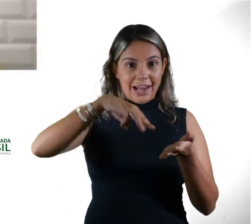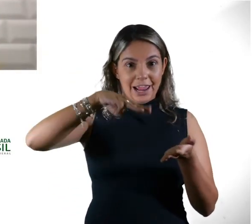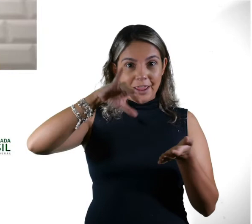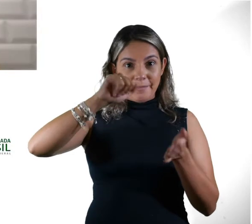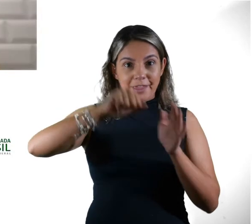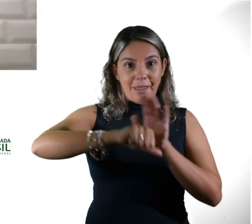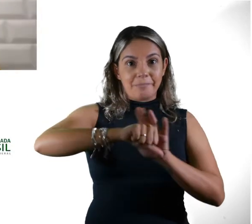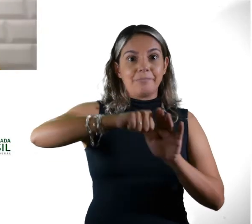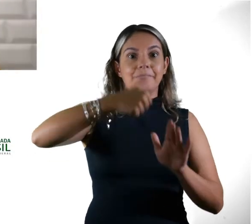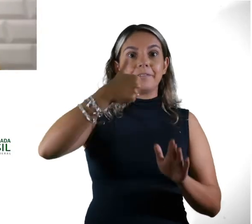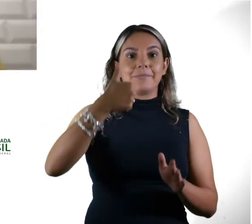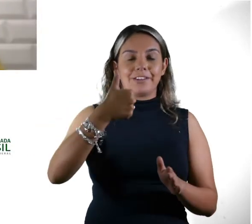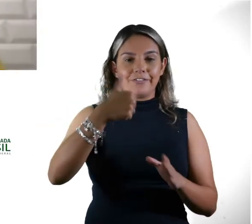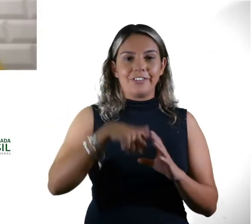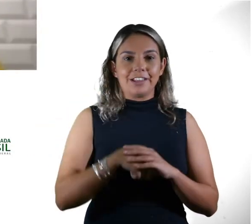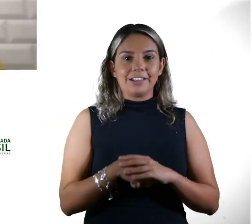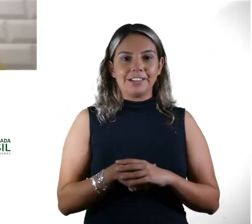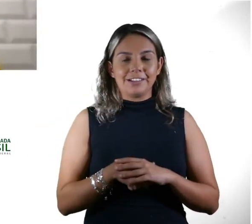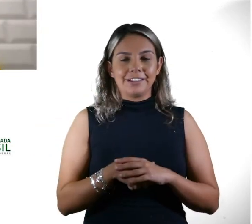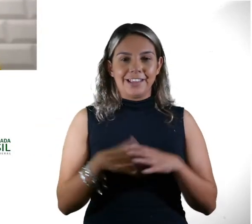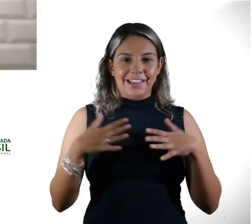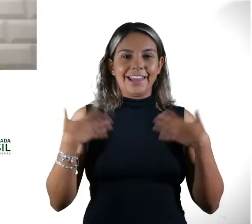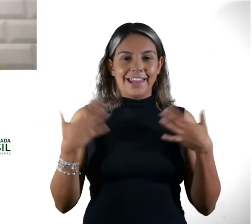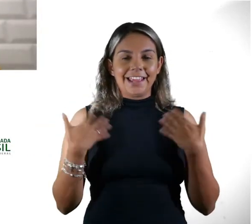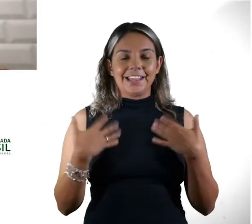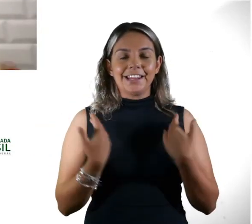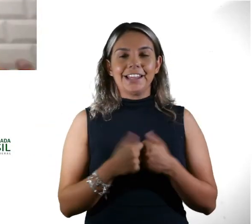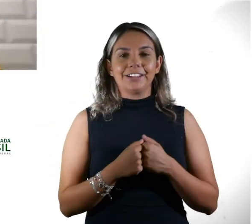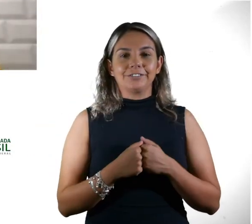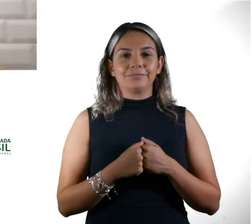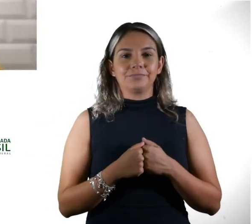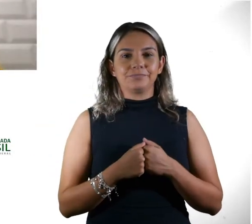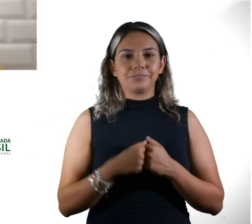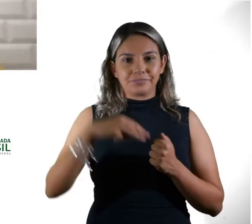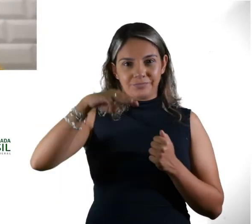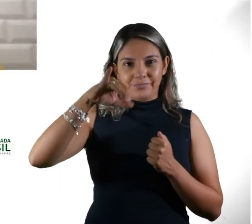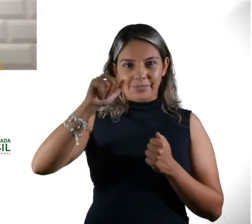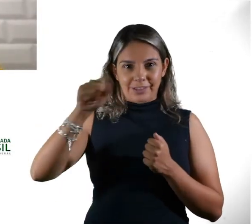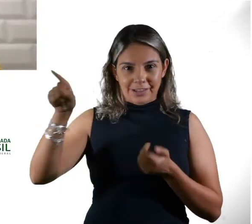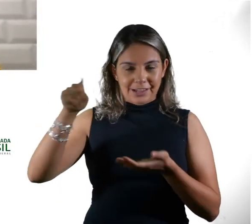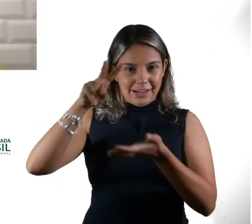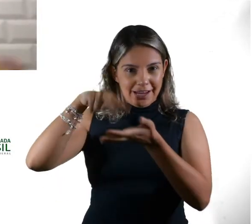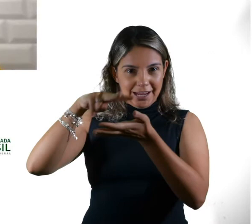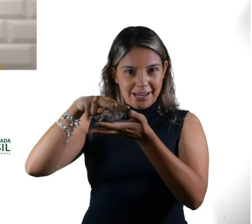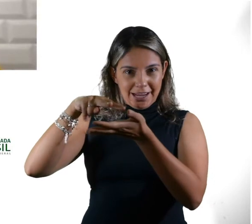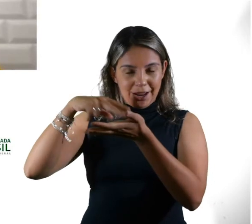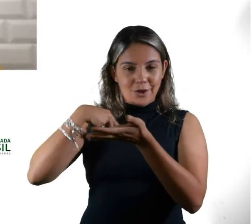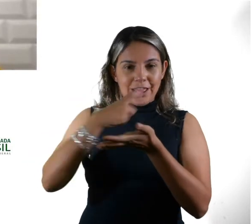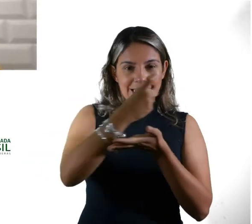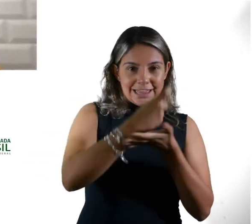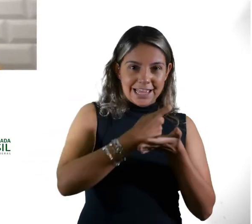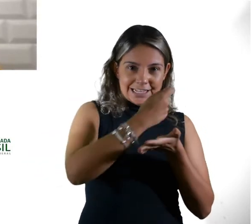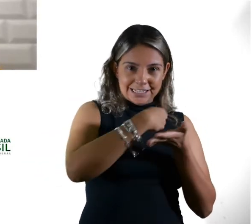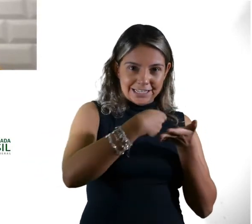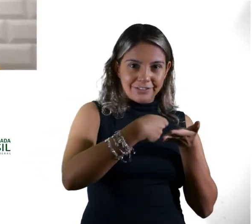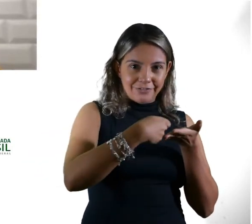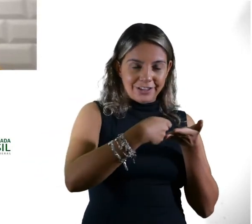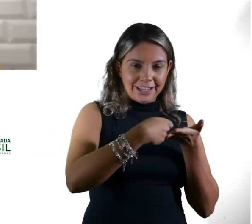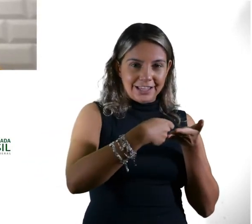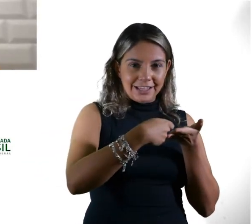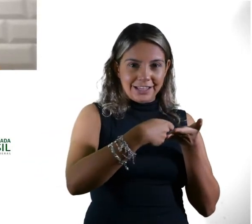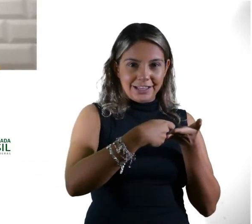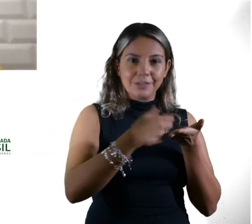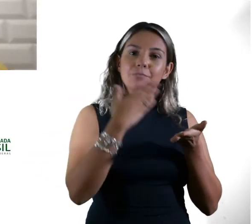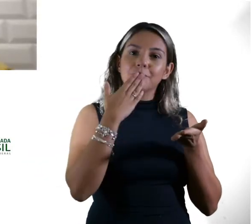vez, e dessa alegria, não é? Então, o Mia leu essa recensão, gostou e pediu à Ana Mafalda para